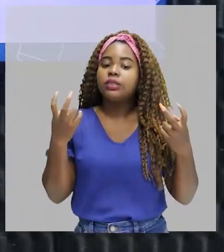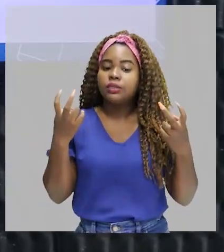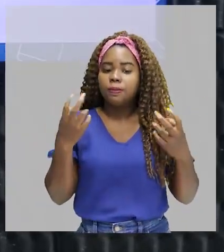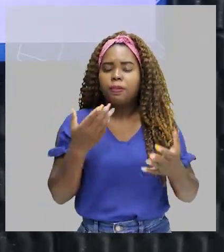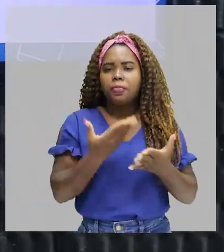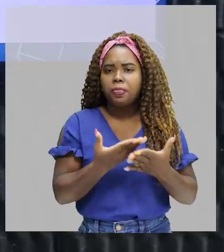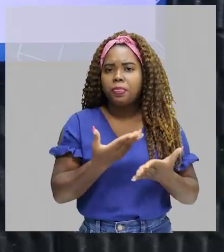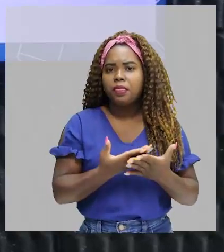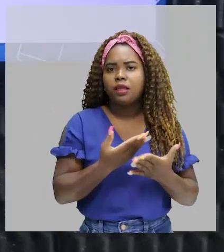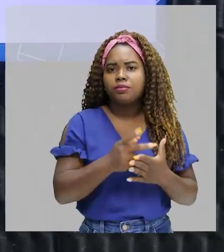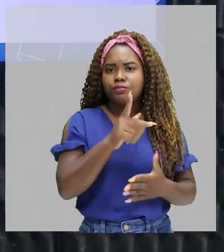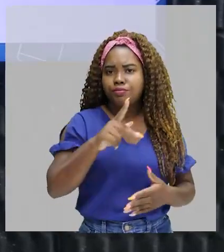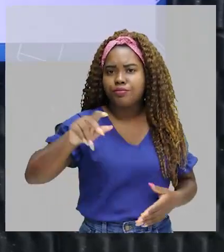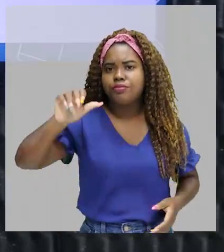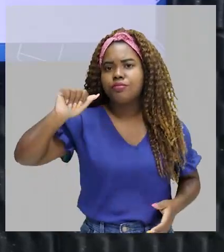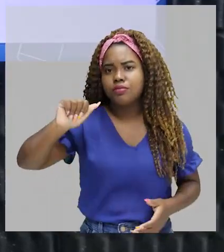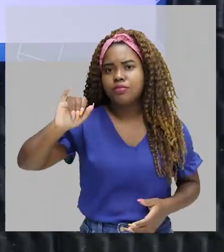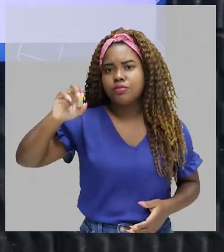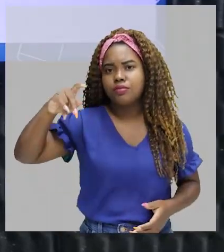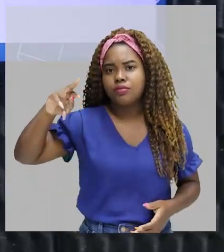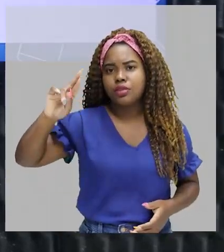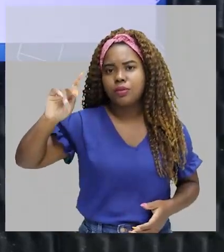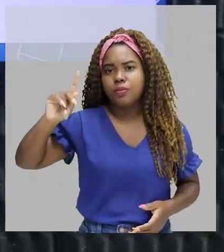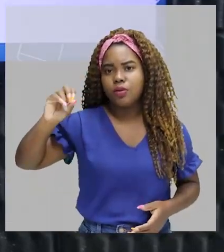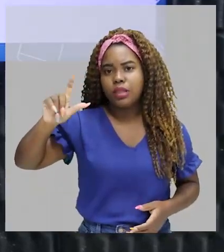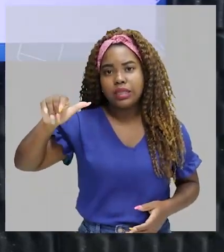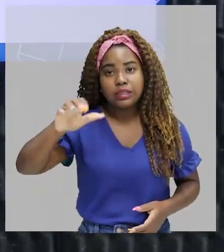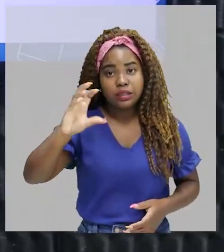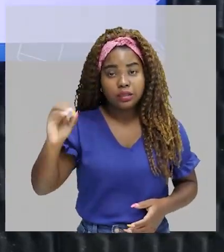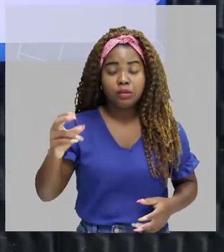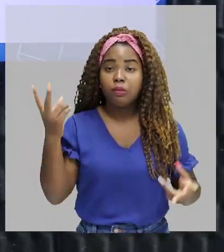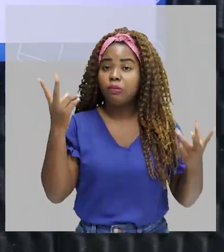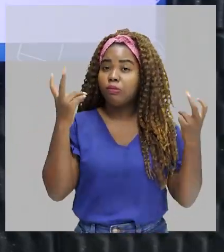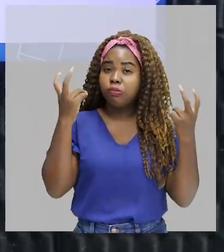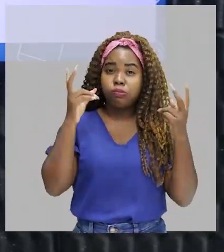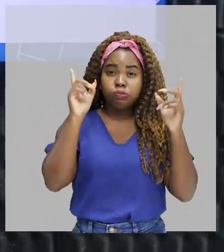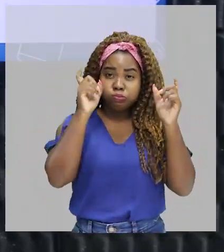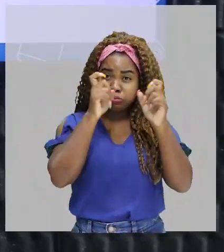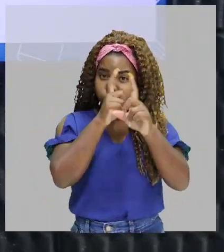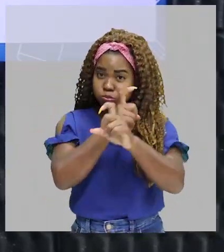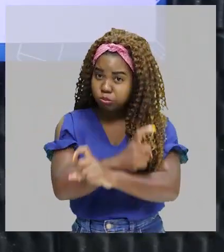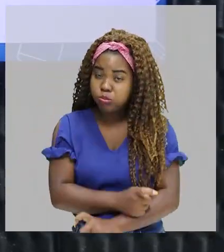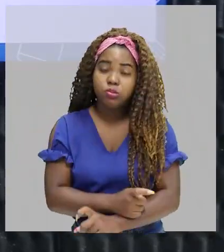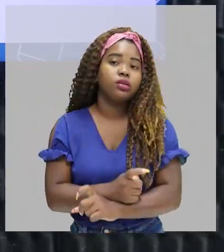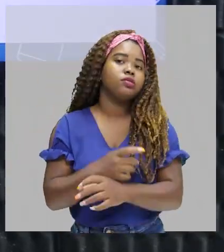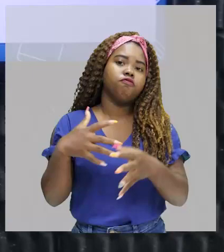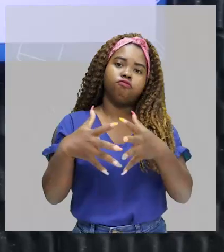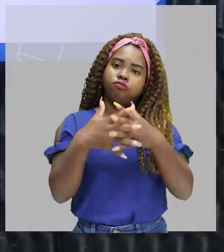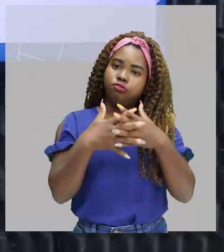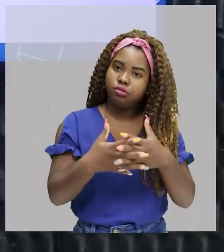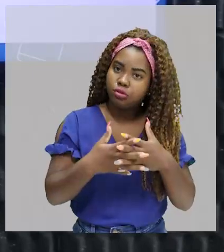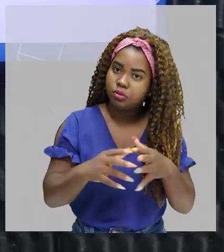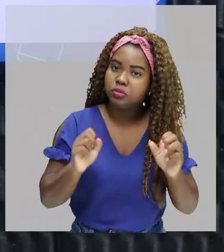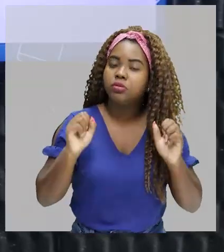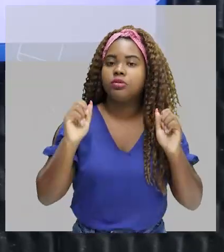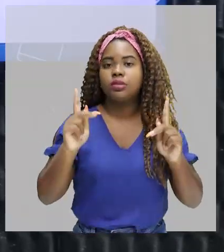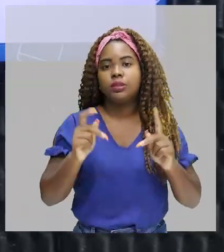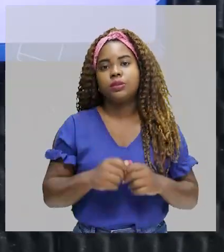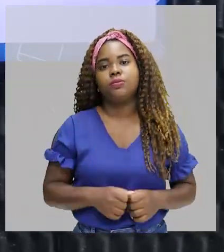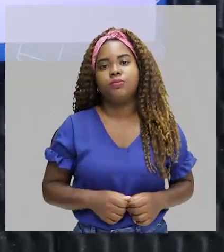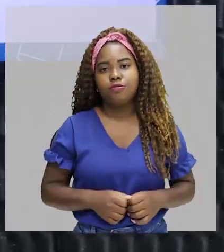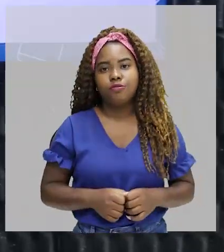esse estudo da interpolação aritmética não é complicado, não tem nada além daquilo que a gente já vem fazendo usando o termo geral.